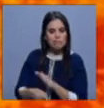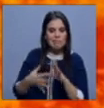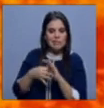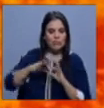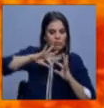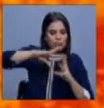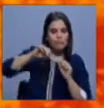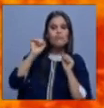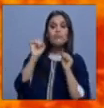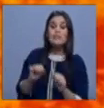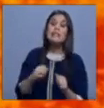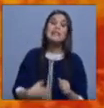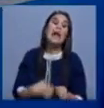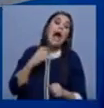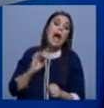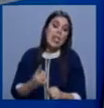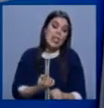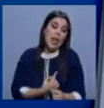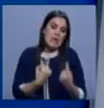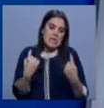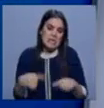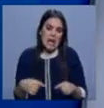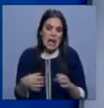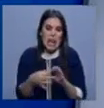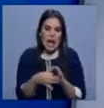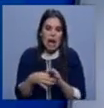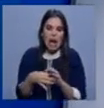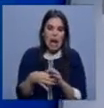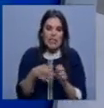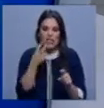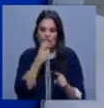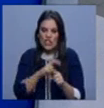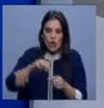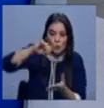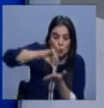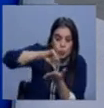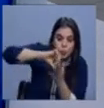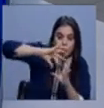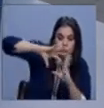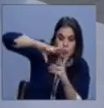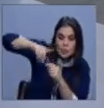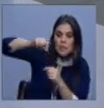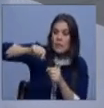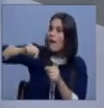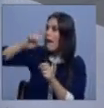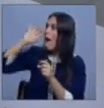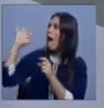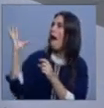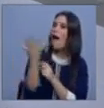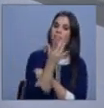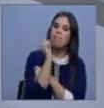planetas. Ou seja, deve haver ali um jogo energético qualquer entre o núcleo destes planetas e as suas atmosferas que faz com que eles